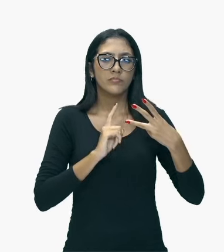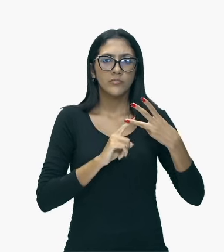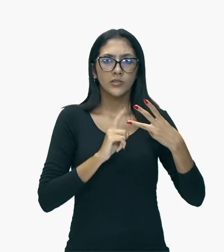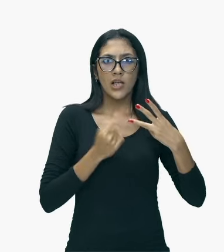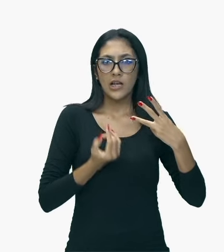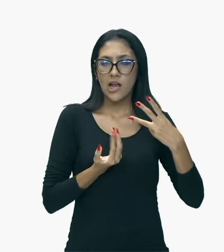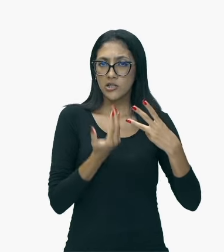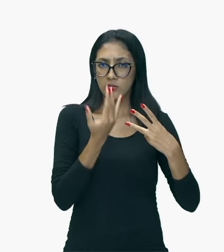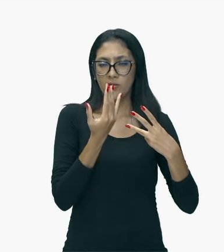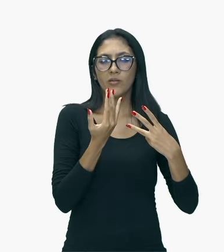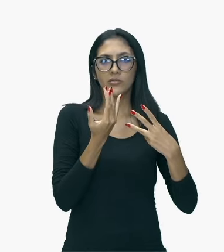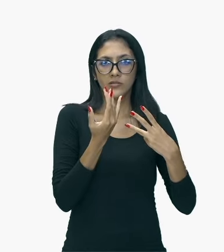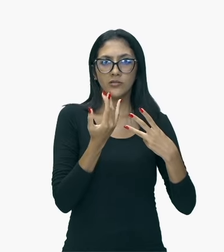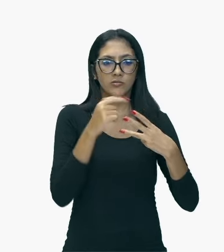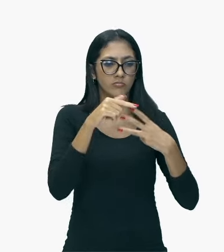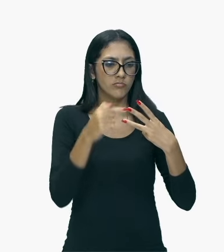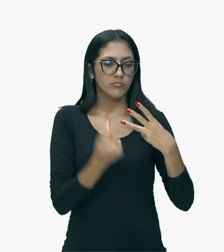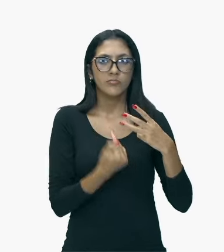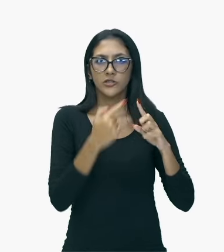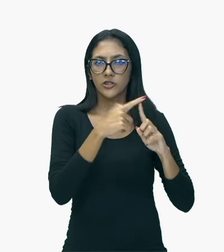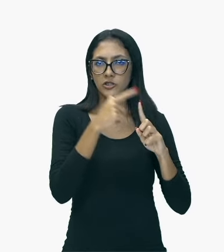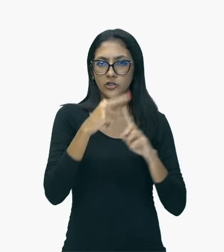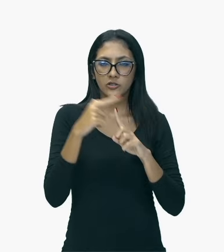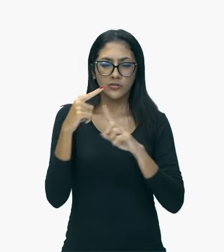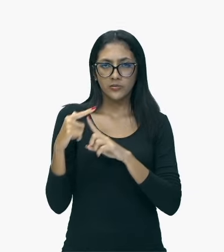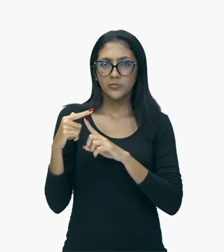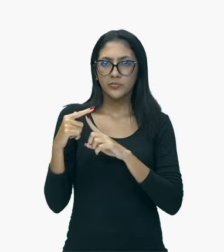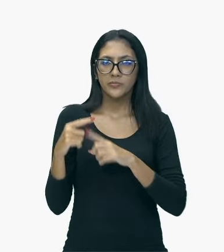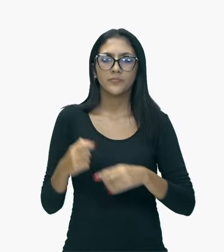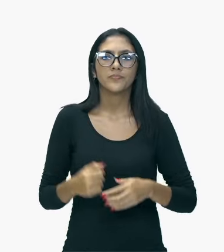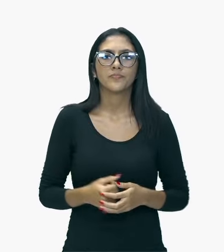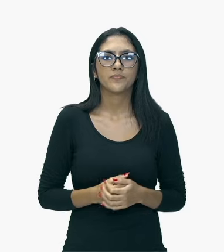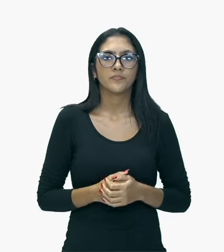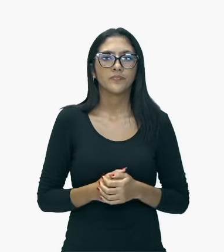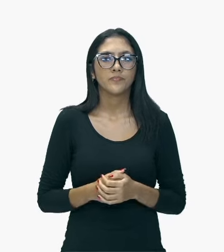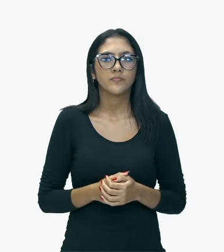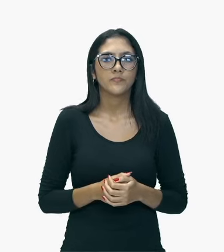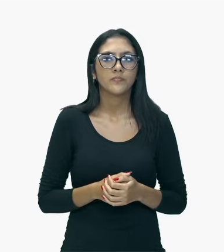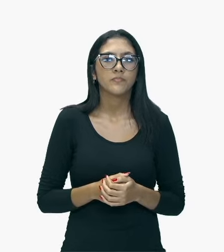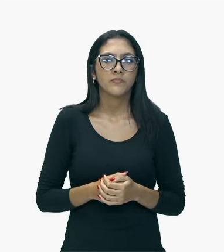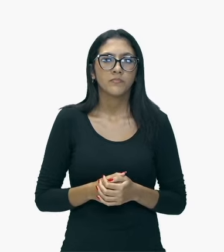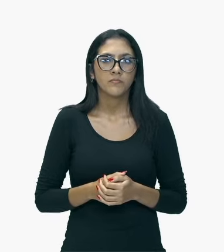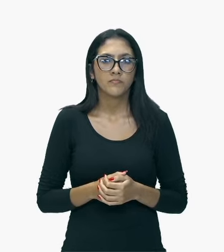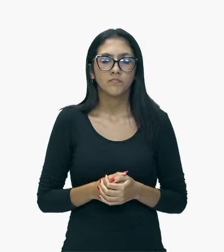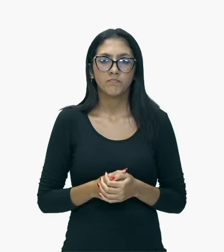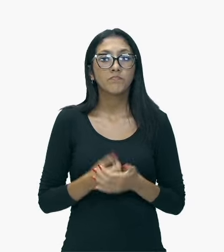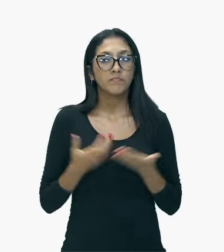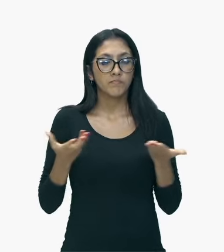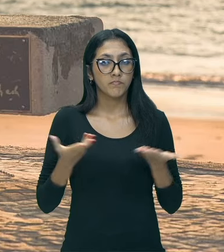soluções gasosas, tá bom? Então, eu estou aqui, observe aonde eu estou.